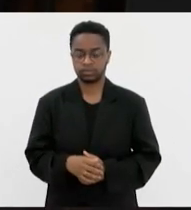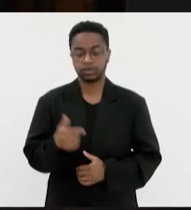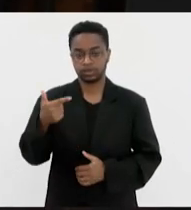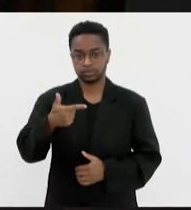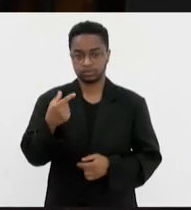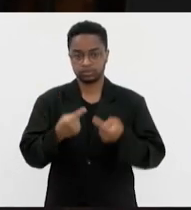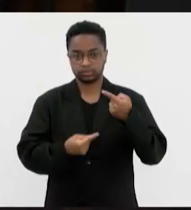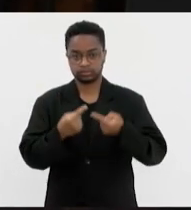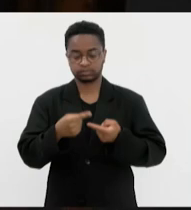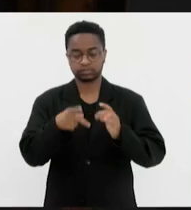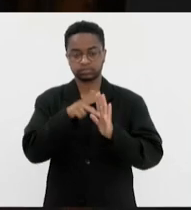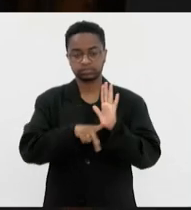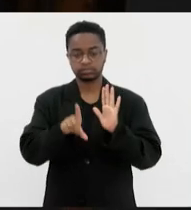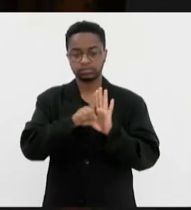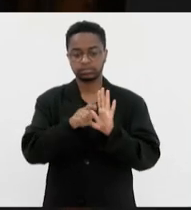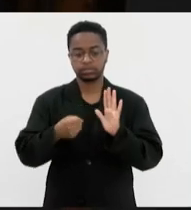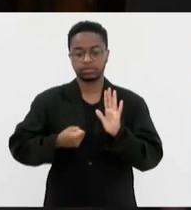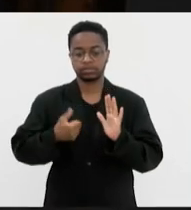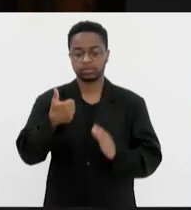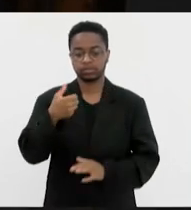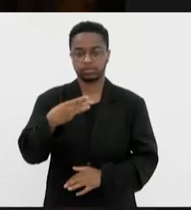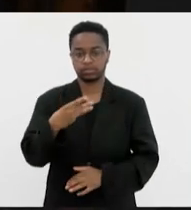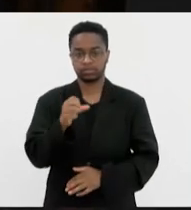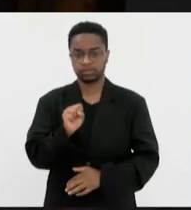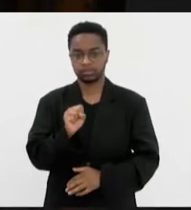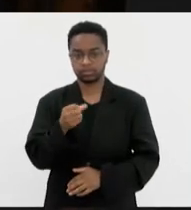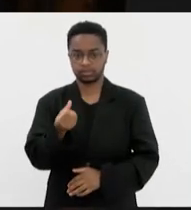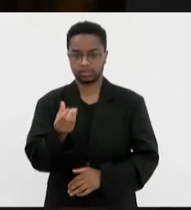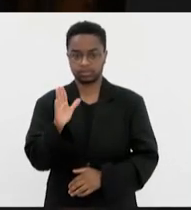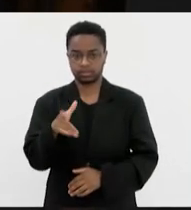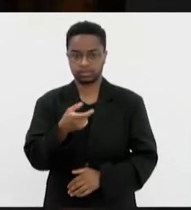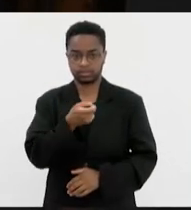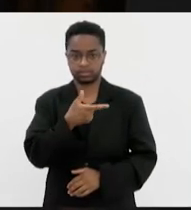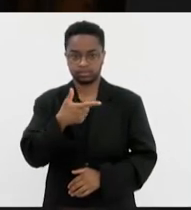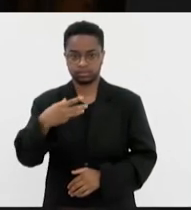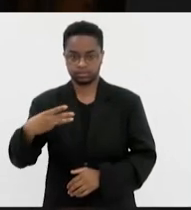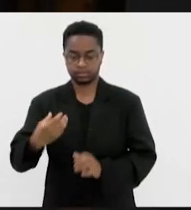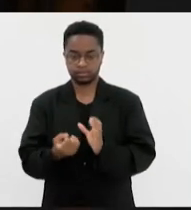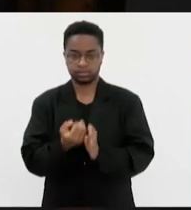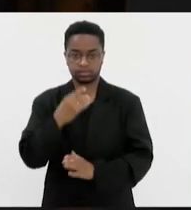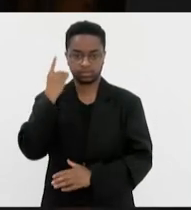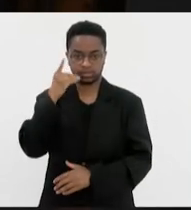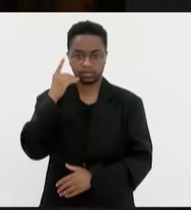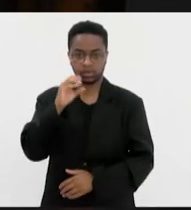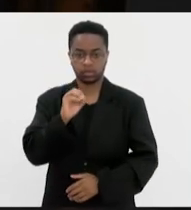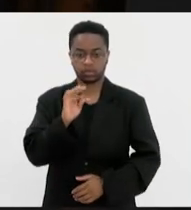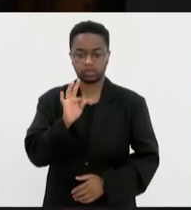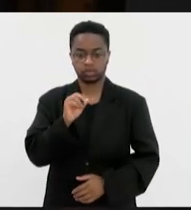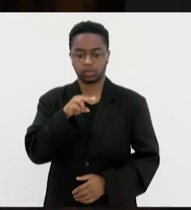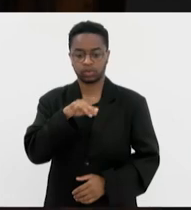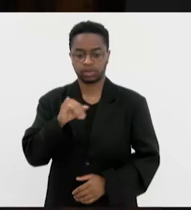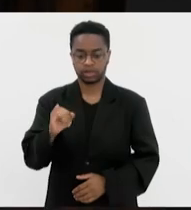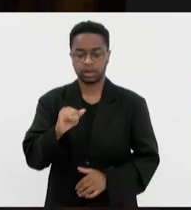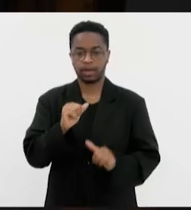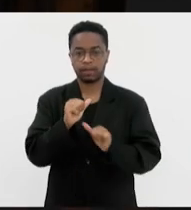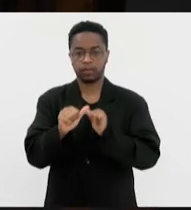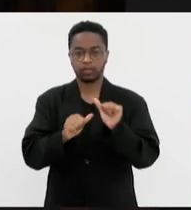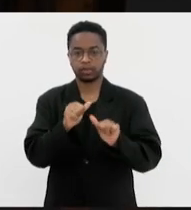em segunda discussão, projeto de lei número 1386 de 23, de autoria do deputado Antônio de Paula Pai, que altera a